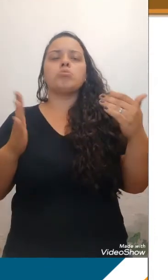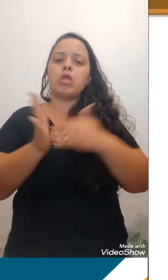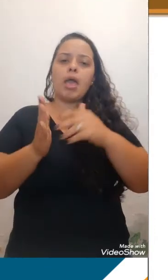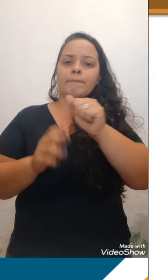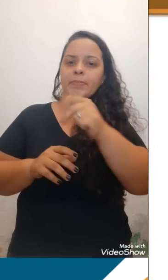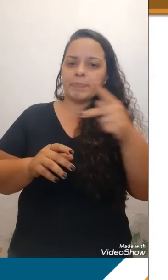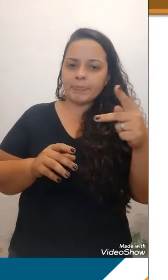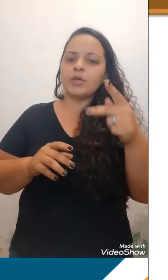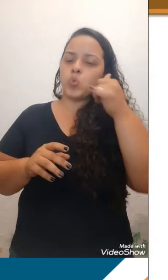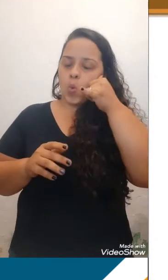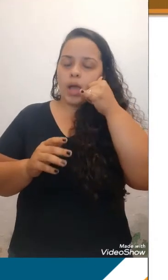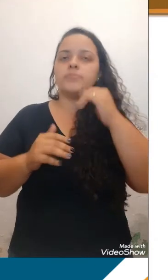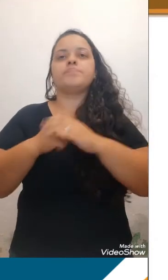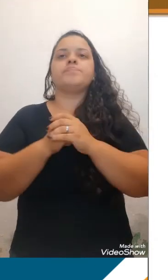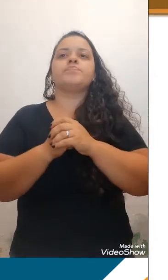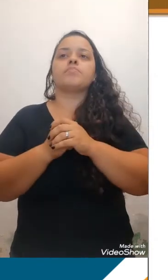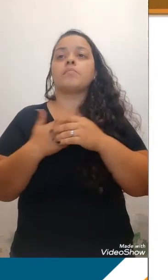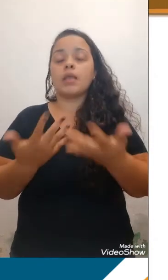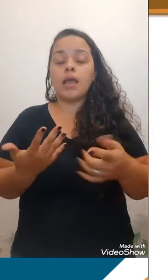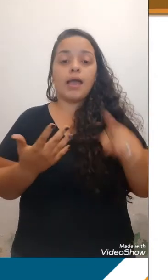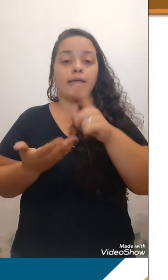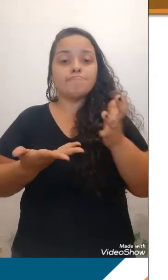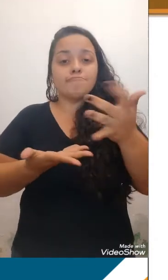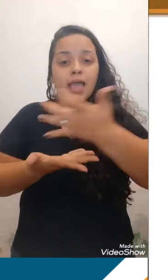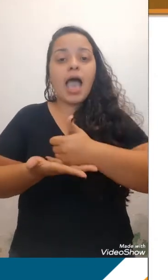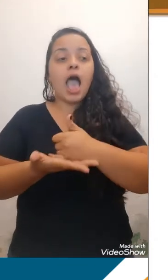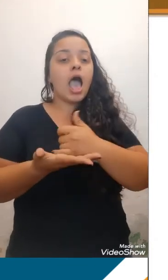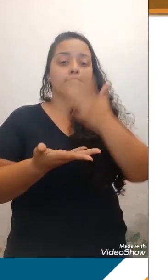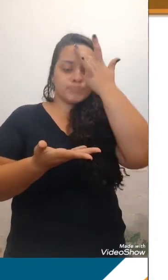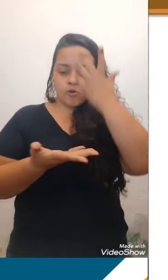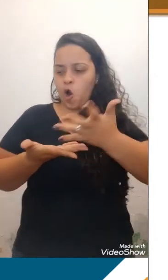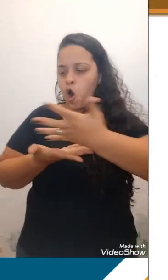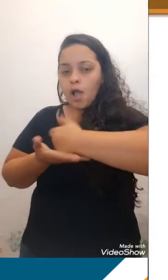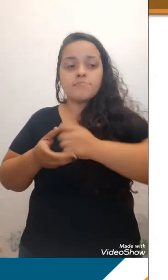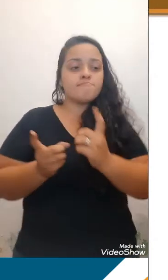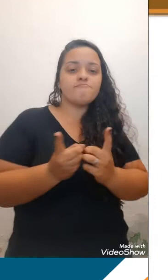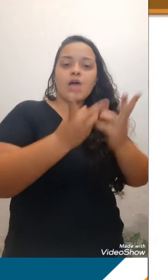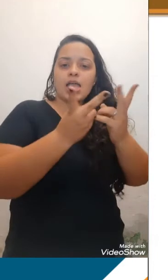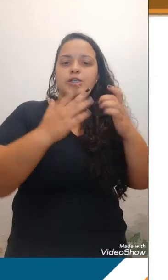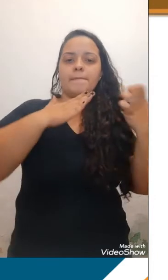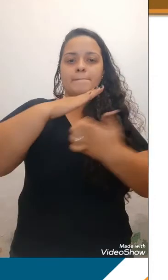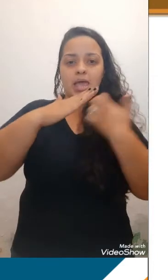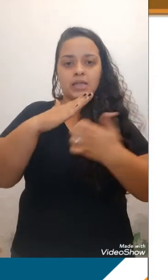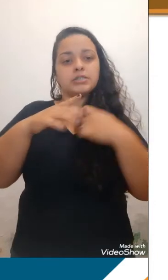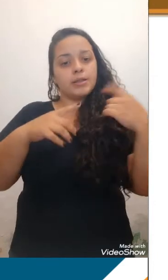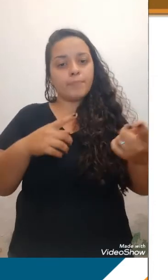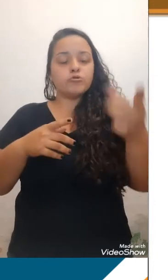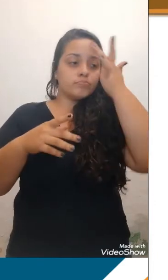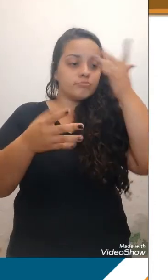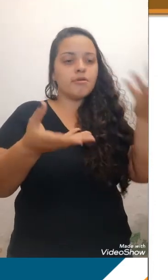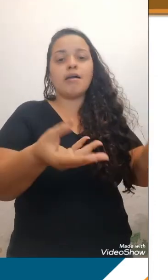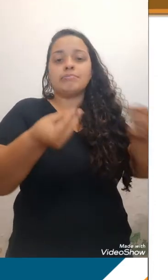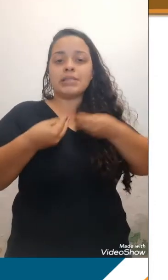mesmo em aplicativos usados nos smartphones. Estes dados são vendidos para grandes empresas e elas repassam para